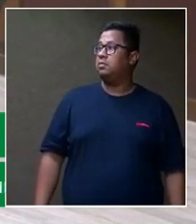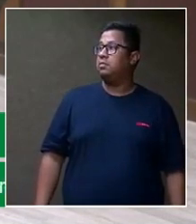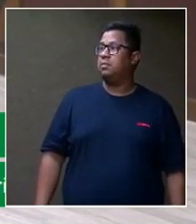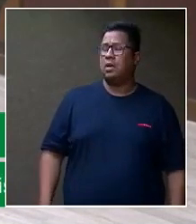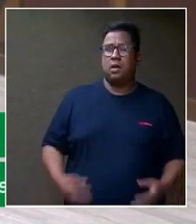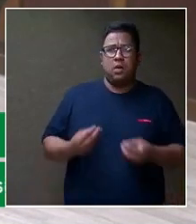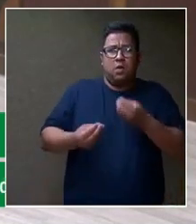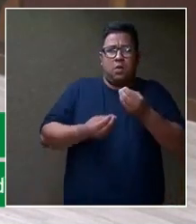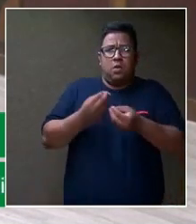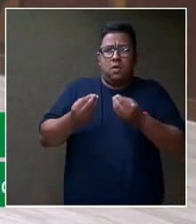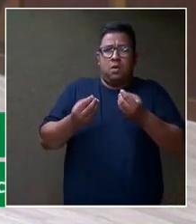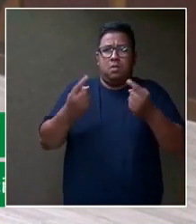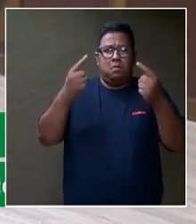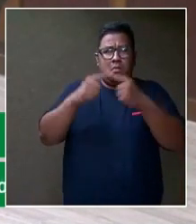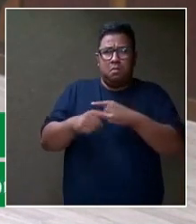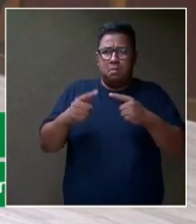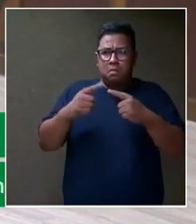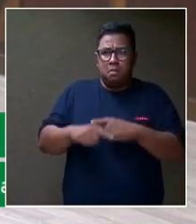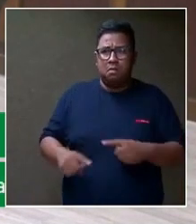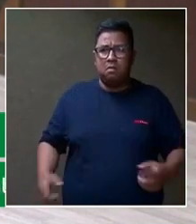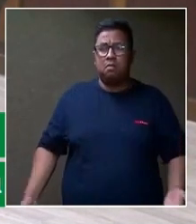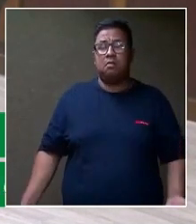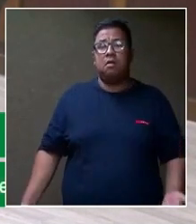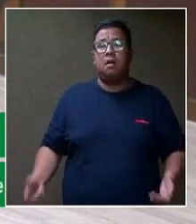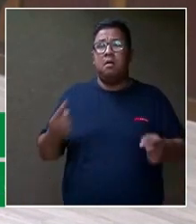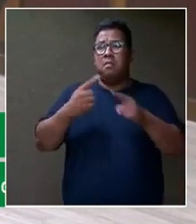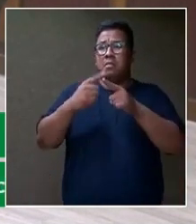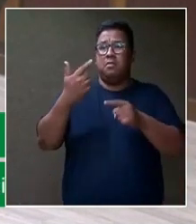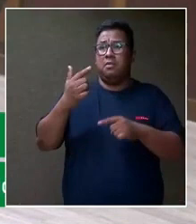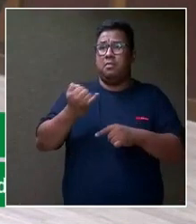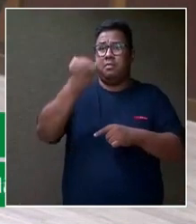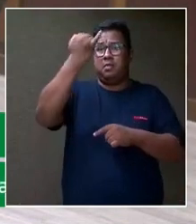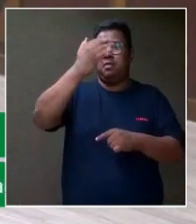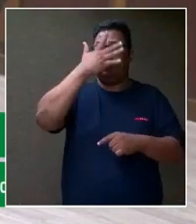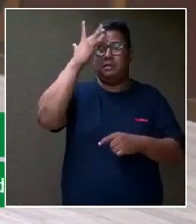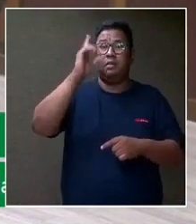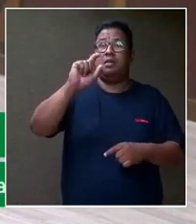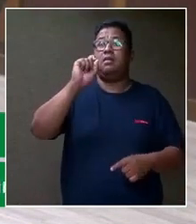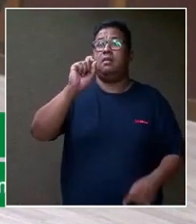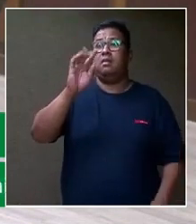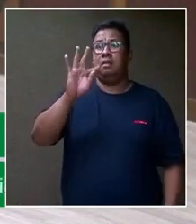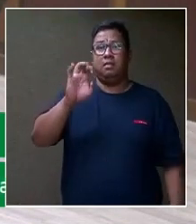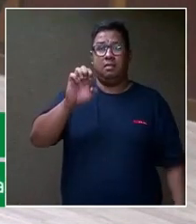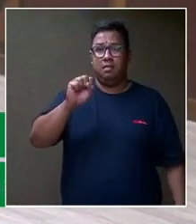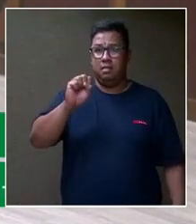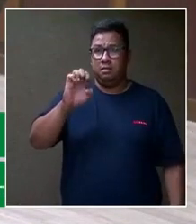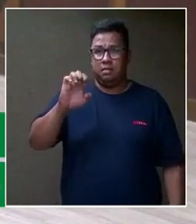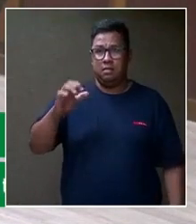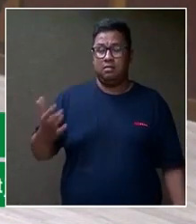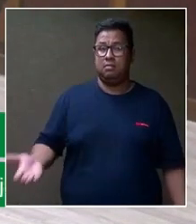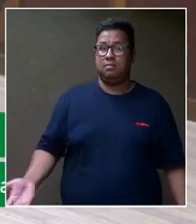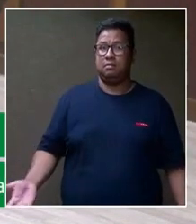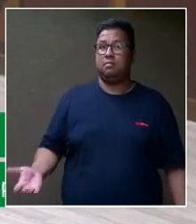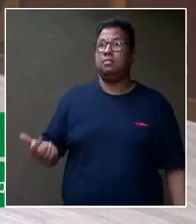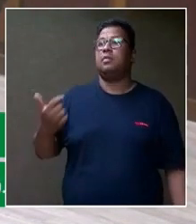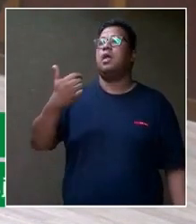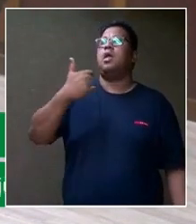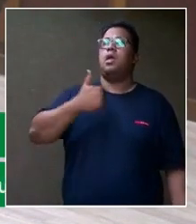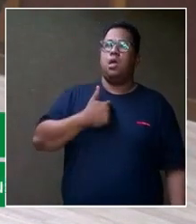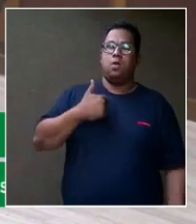defesa. Não, doutor, a senhora indeferiu coisas lá atrás. Eu estou indeferindo pela impertinência. Eu não sei nem qual é a tese da defesa. Eu